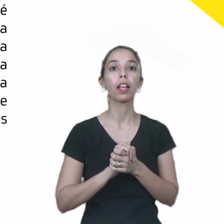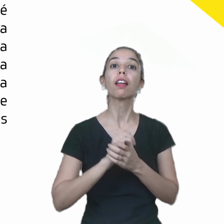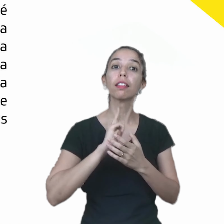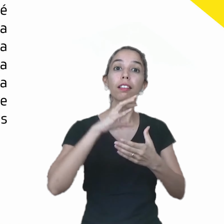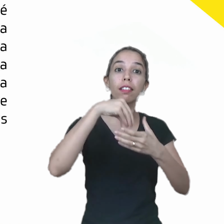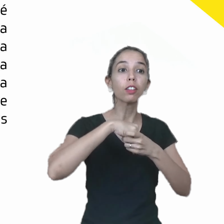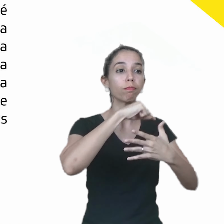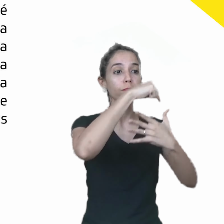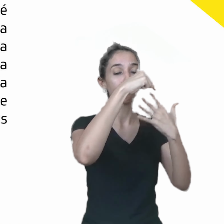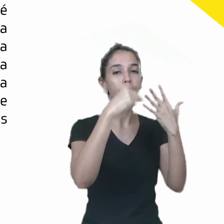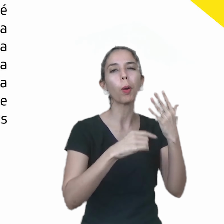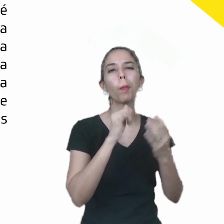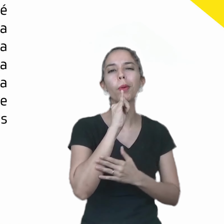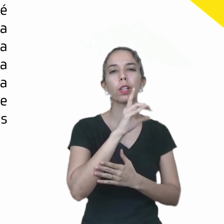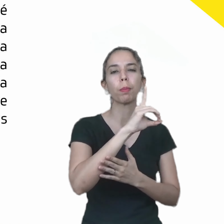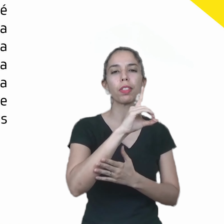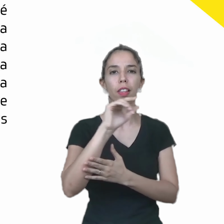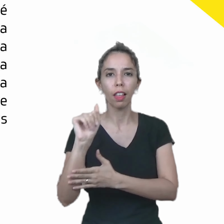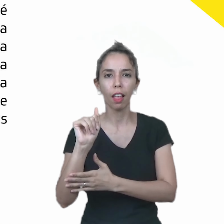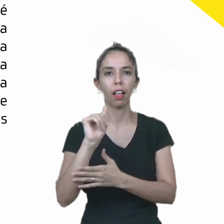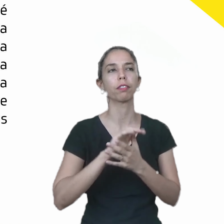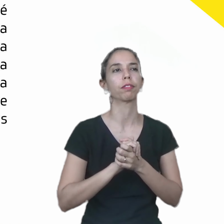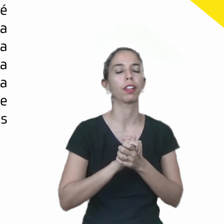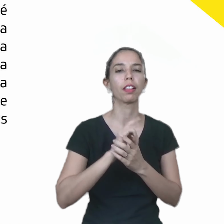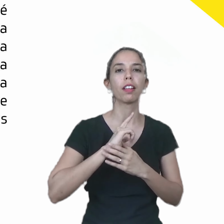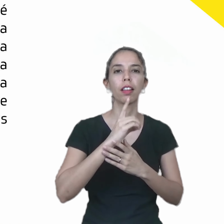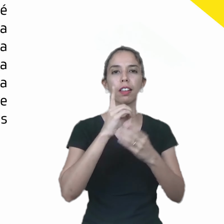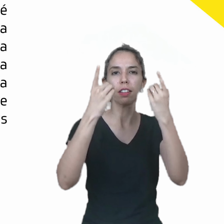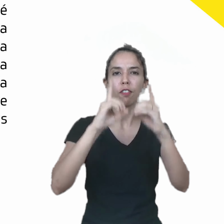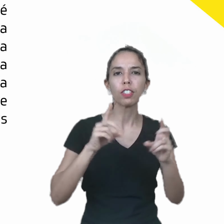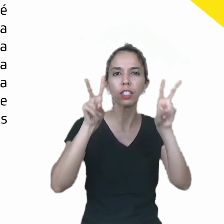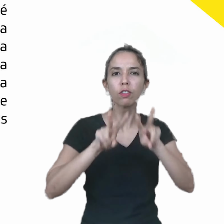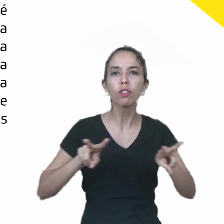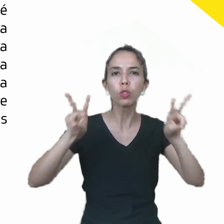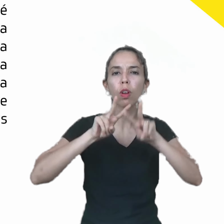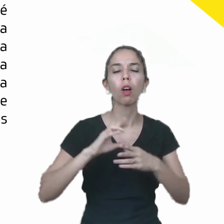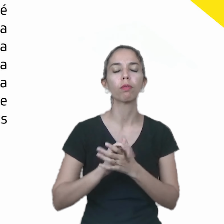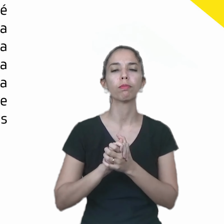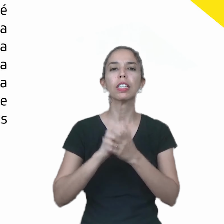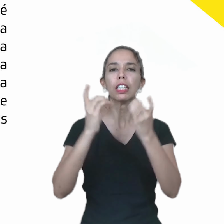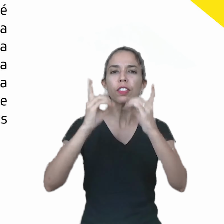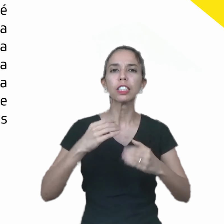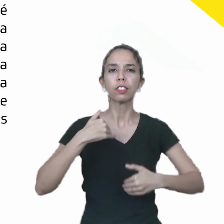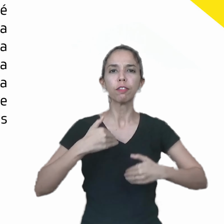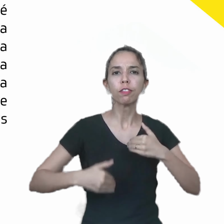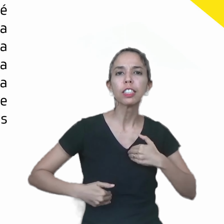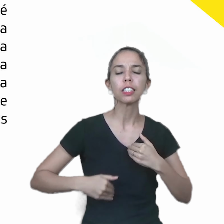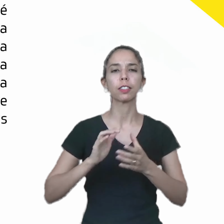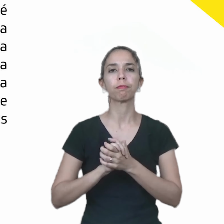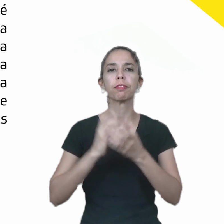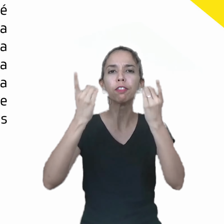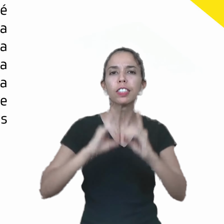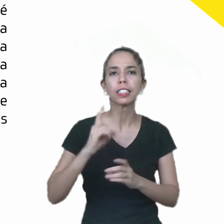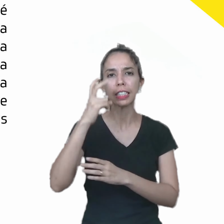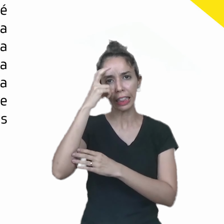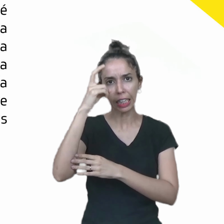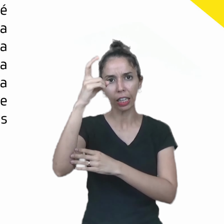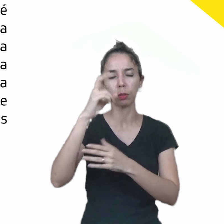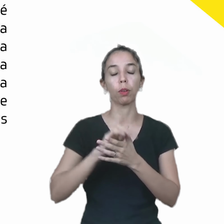deficiência, ainda há vários tipos Deficiência auditiva, deficiência visual, deficiência física,